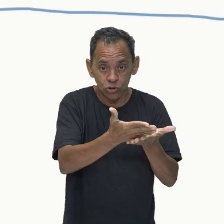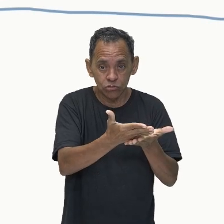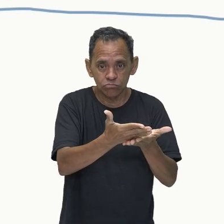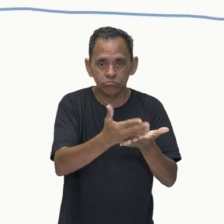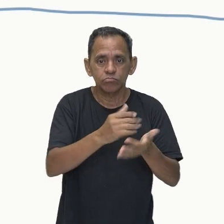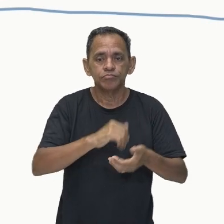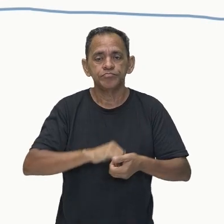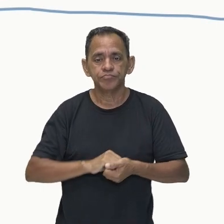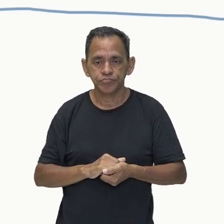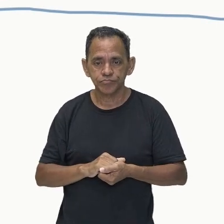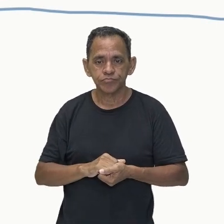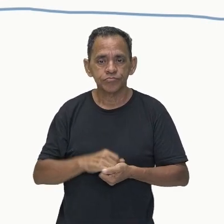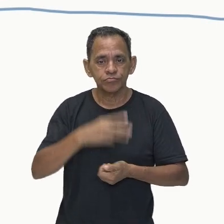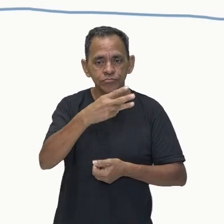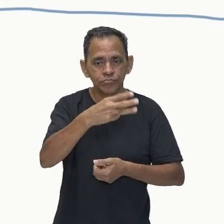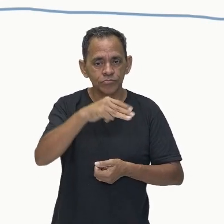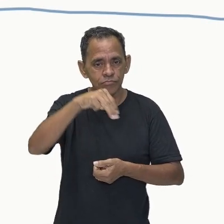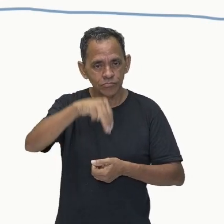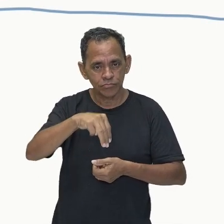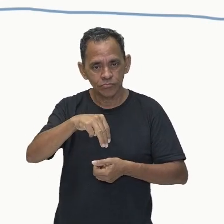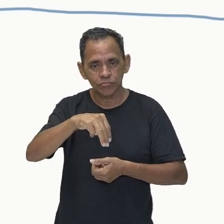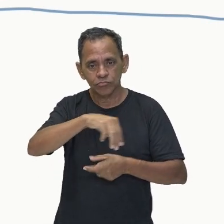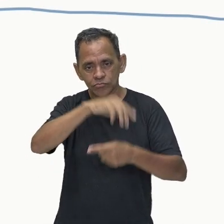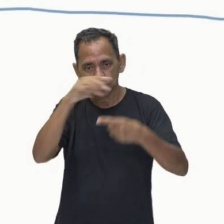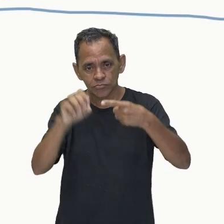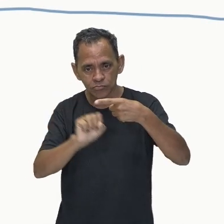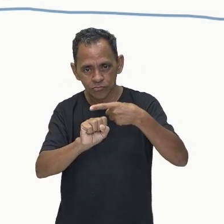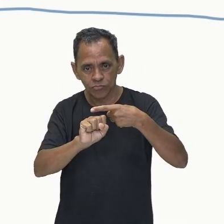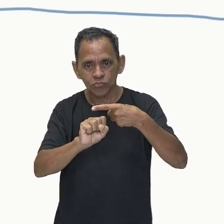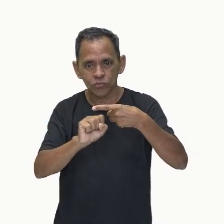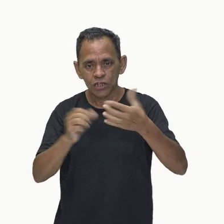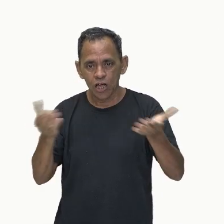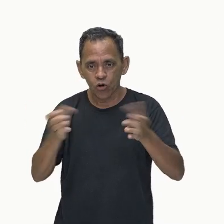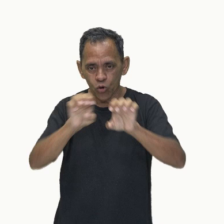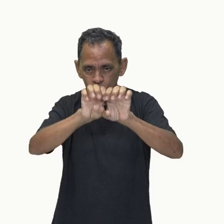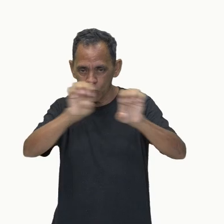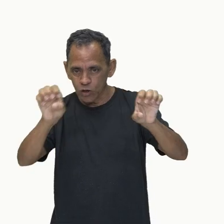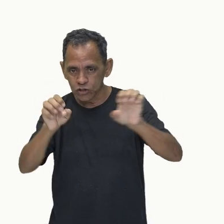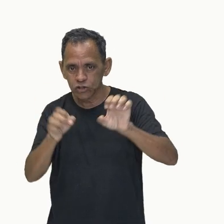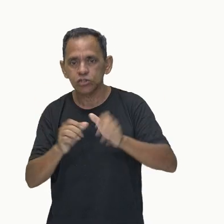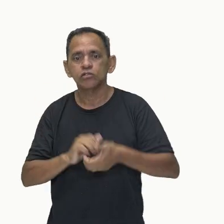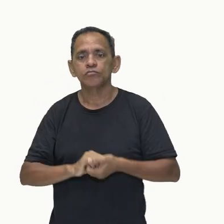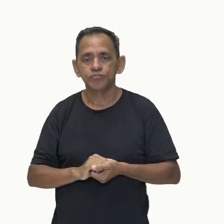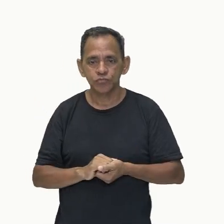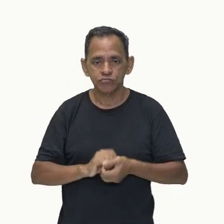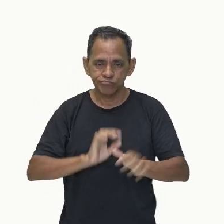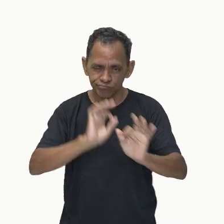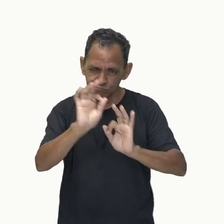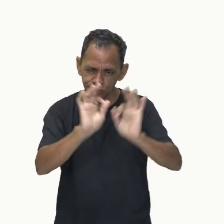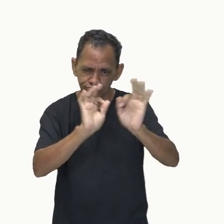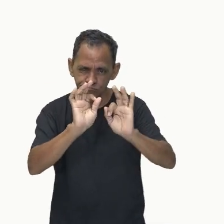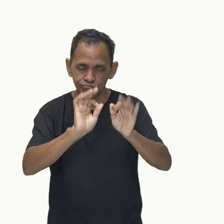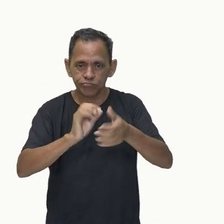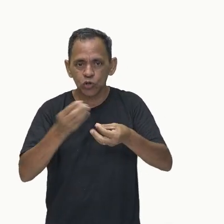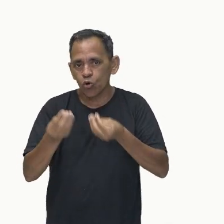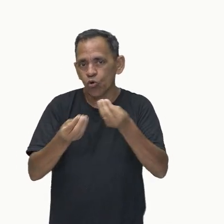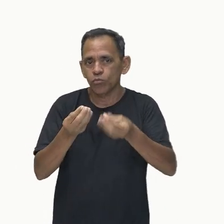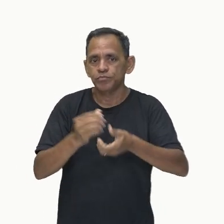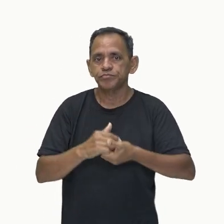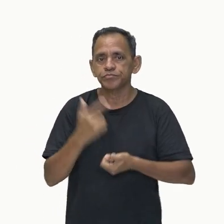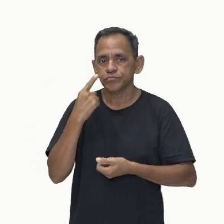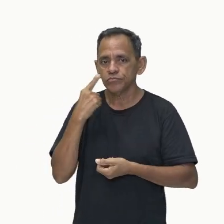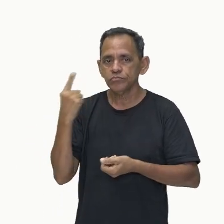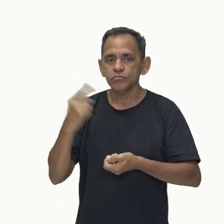por segundo, e eu vou montar a equação horária desse movimento. Como é que você vai fazer isso, professor? Ora,